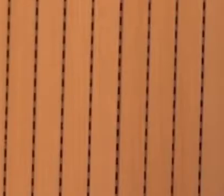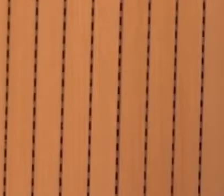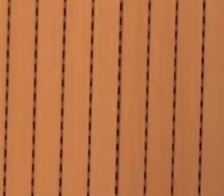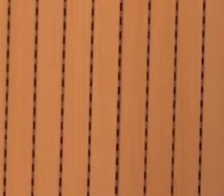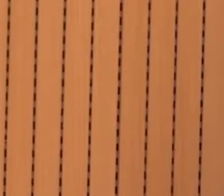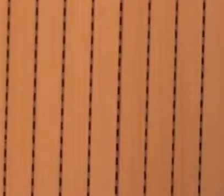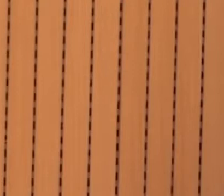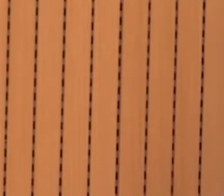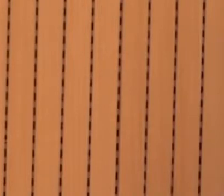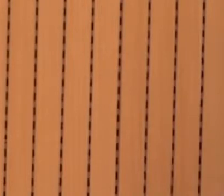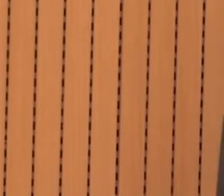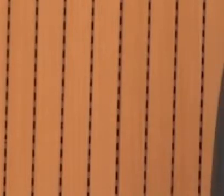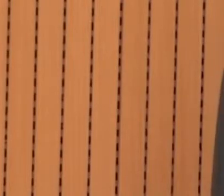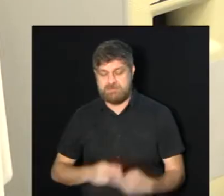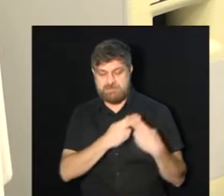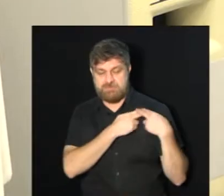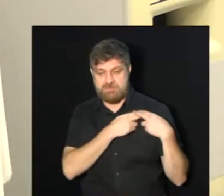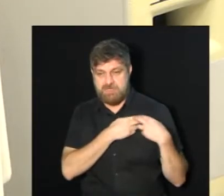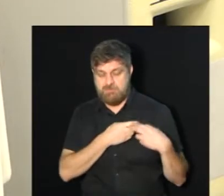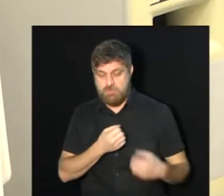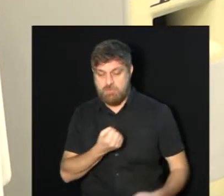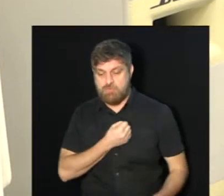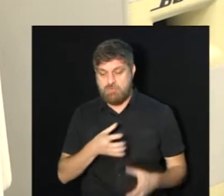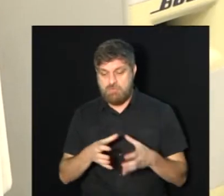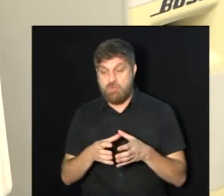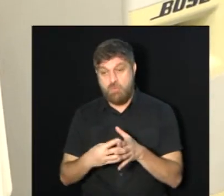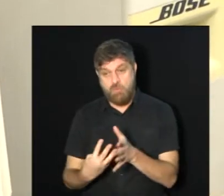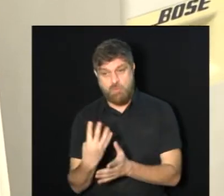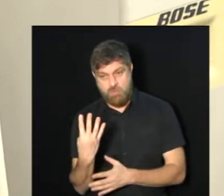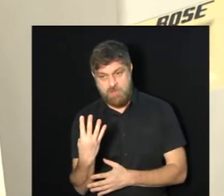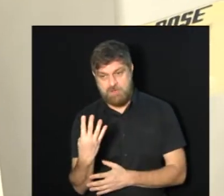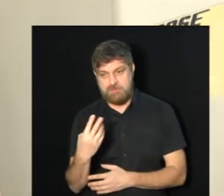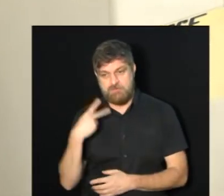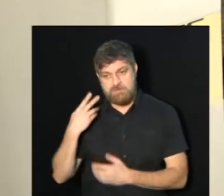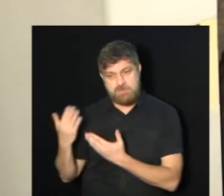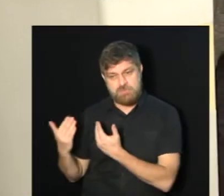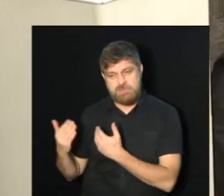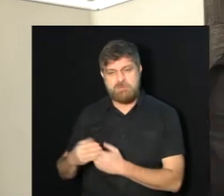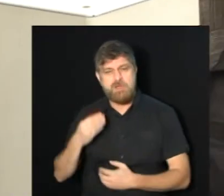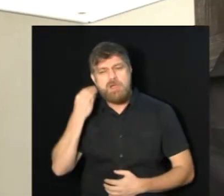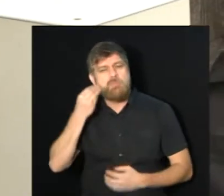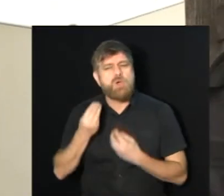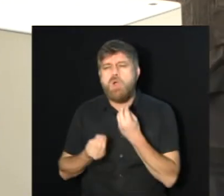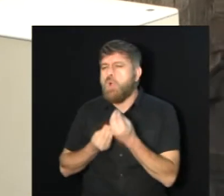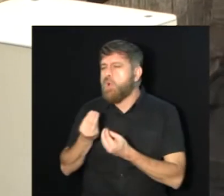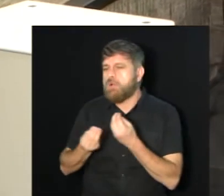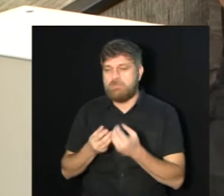espaço. Experiência única para o Samuel, que foi o presidente da 4ª edição. A experiência